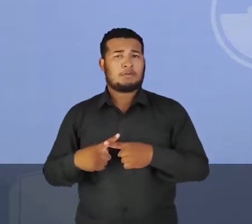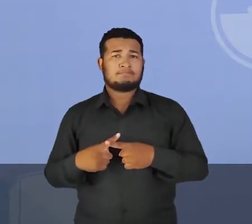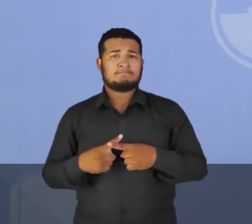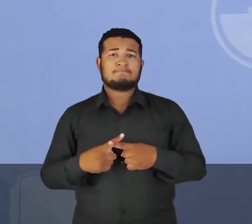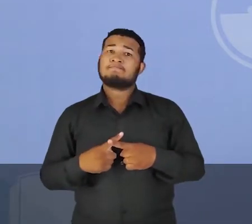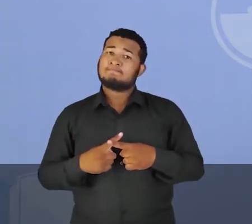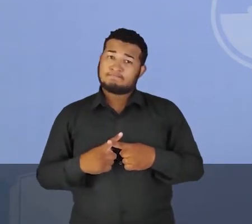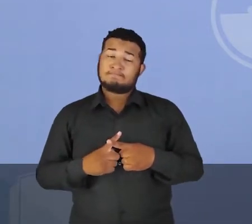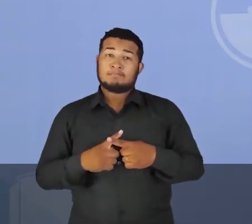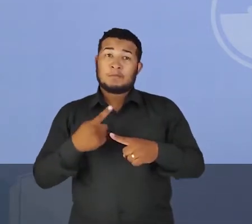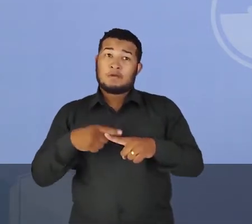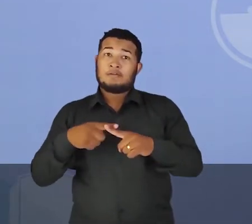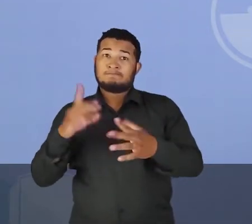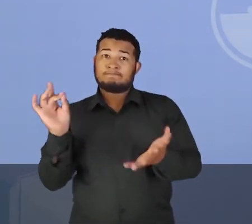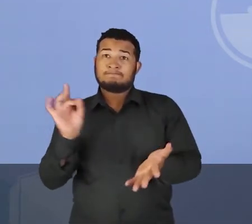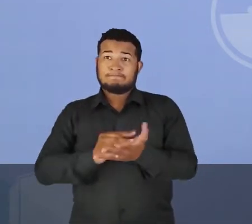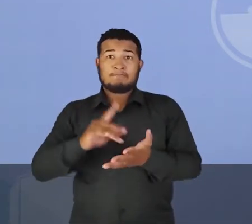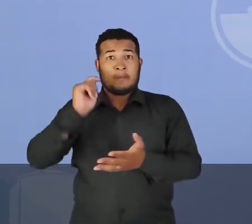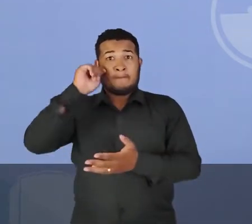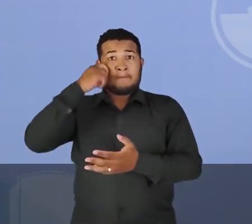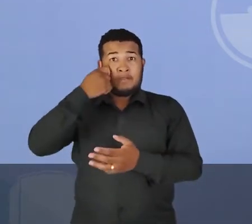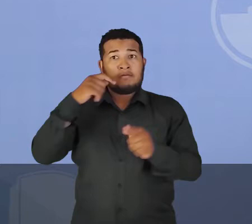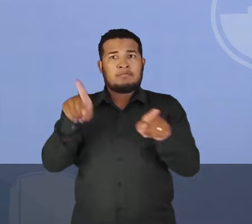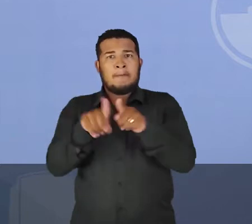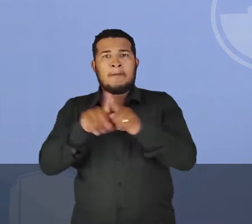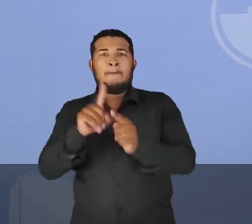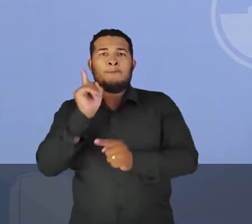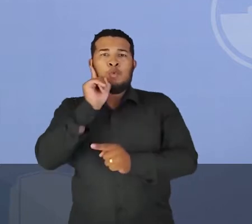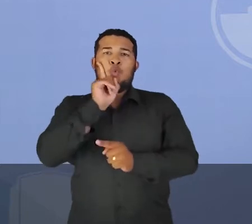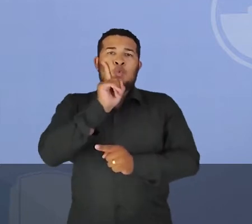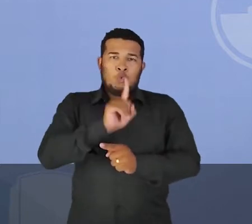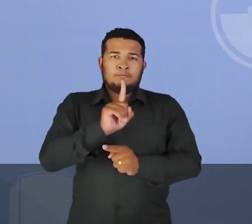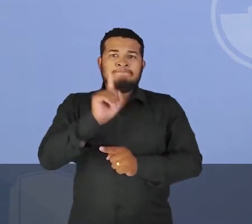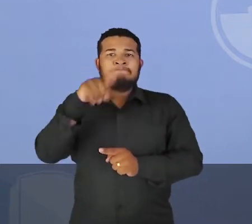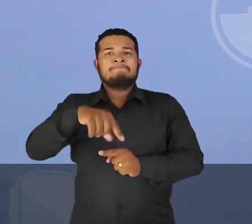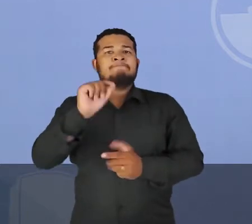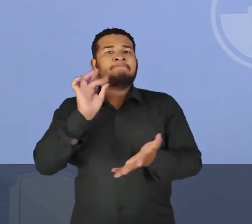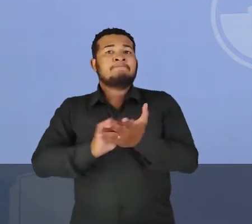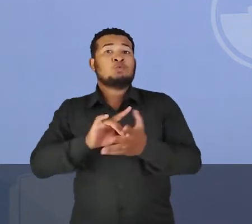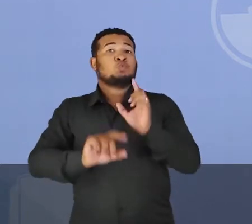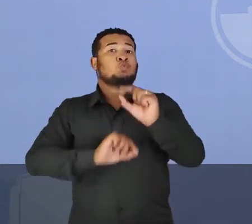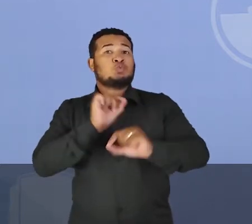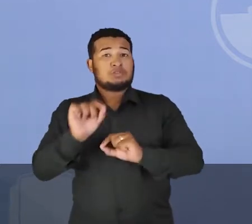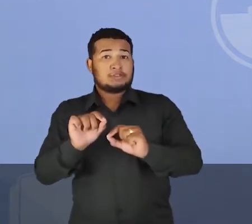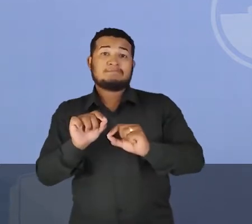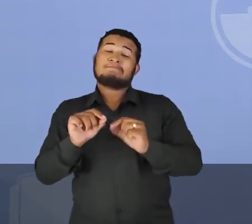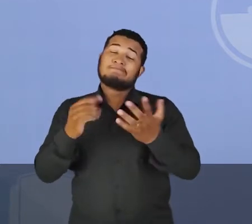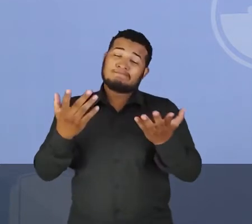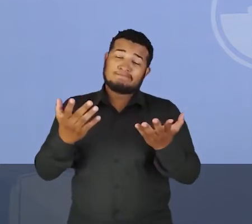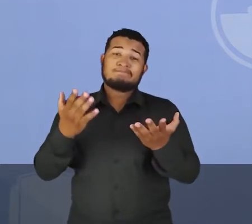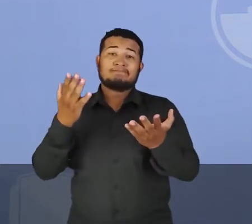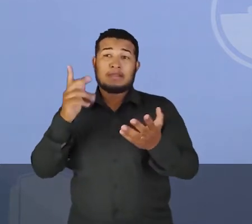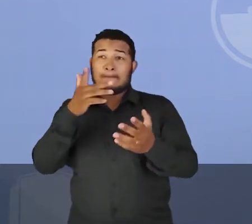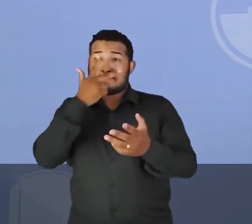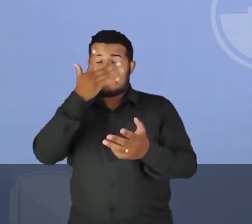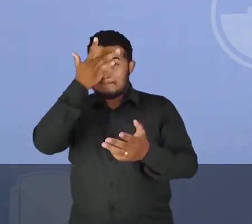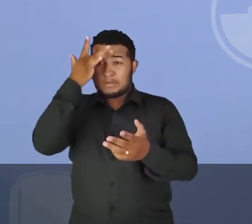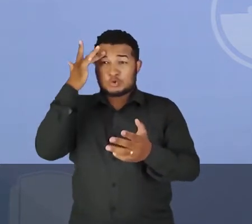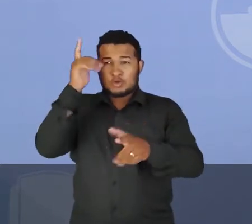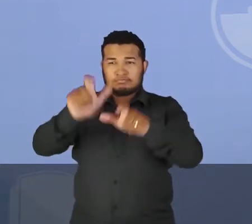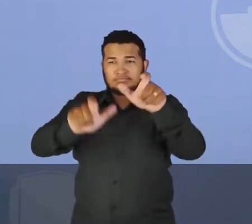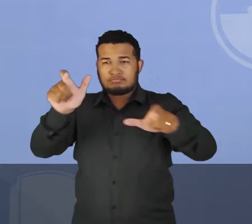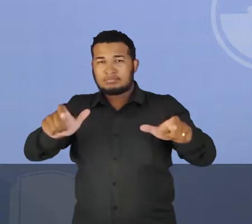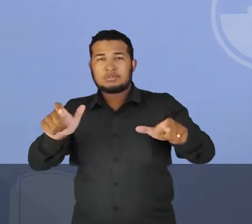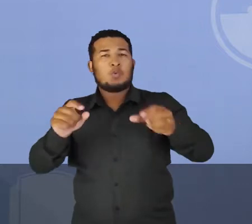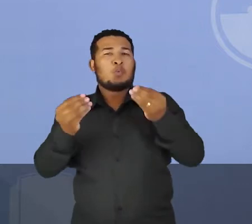comigo. Porque os pretos e os pardos são, via de regra, pessoas que fazem parte